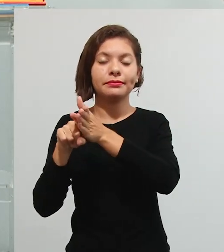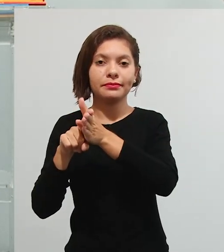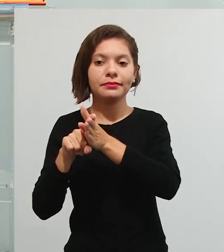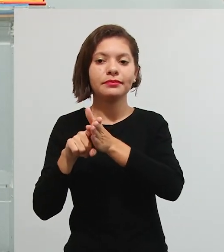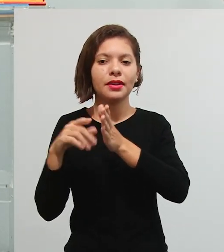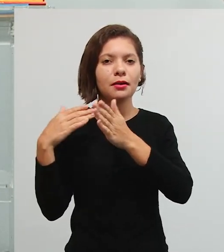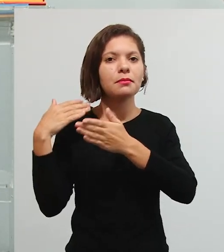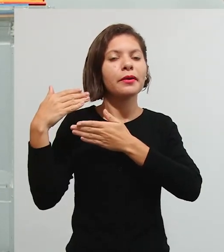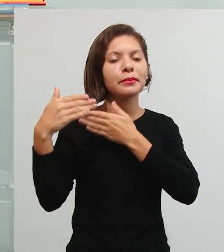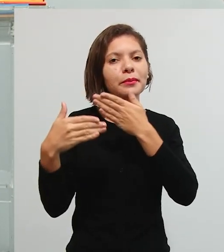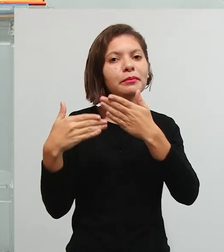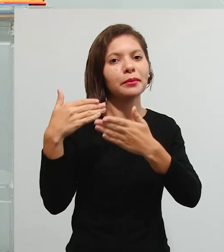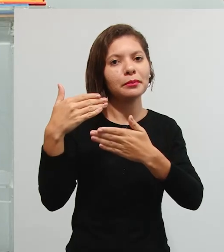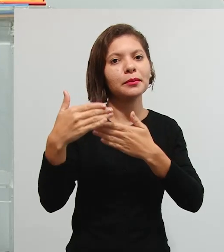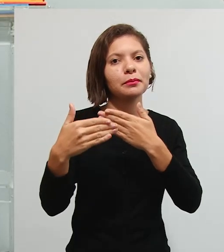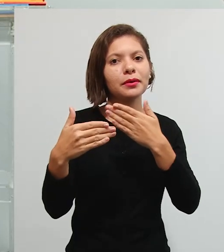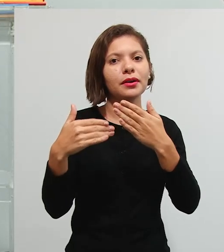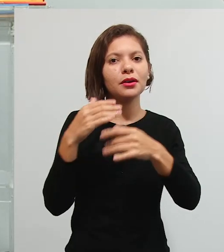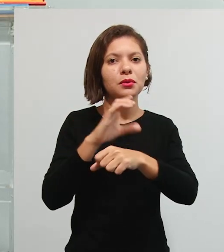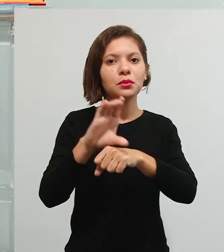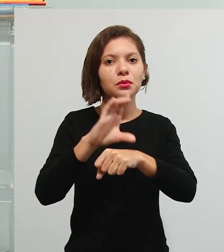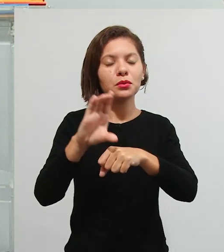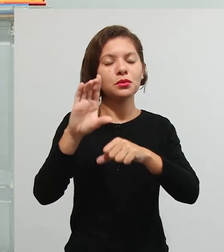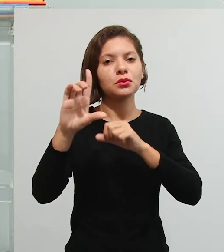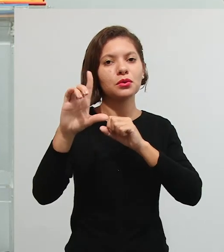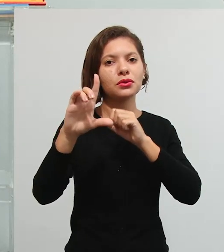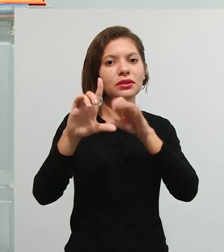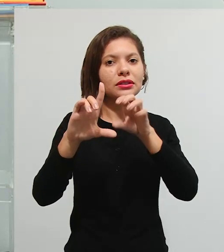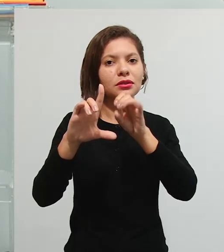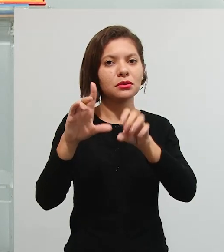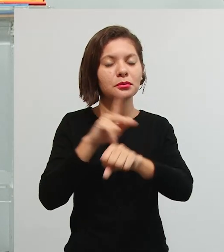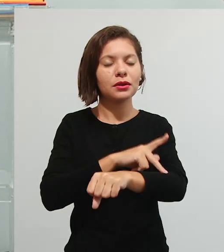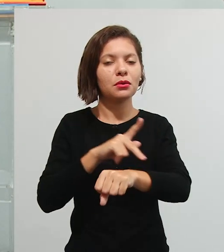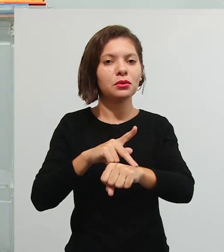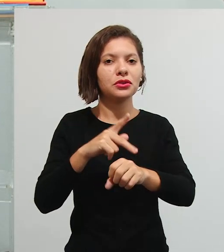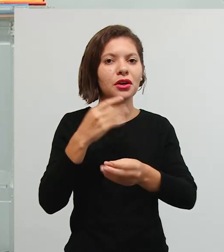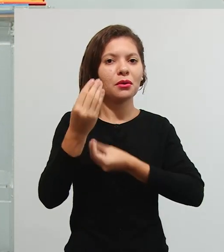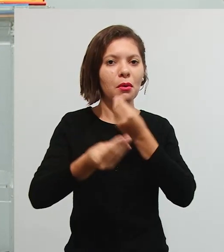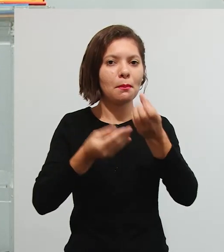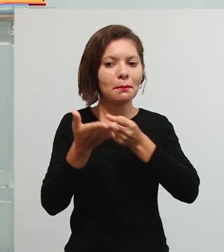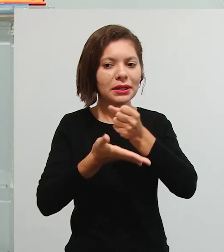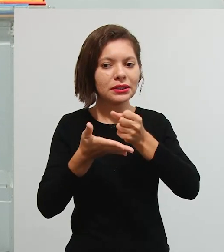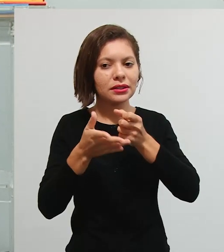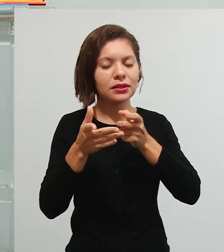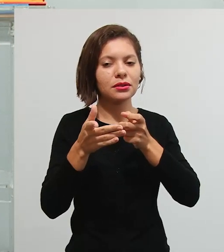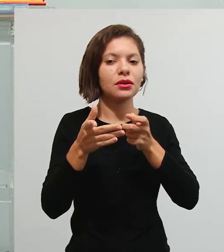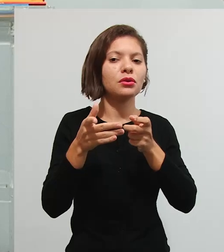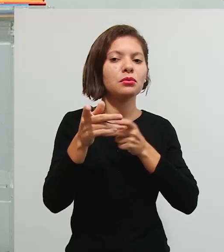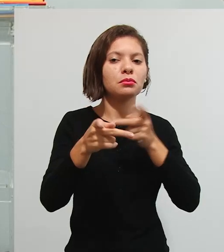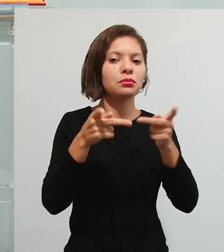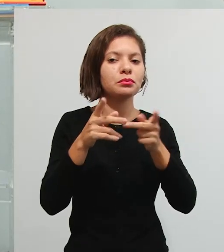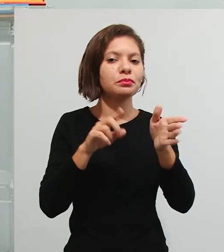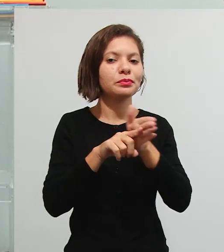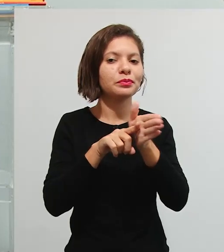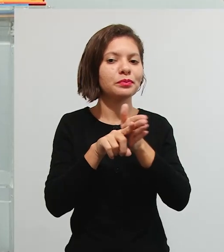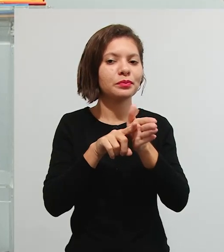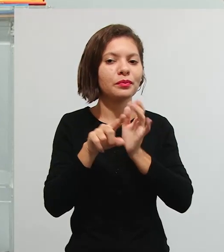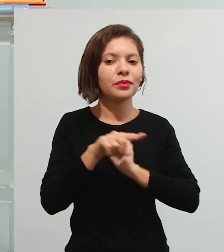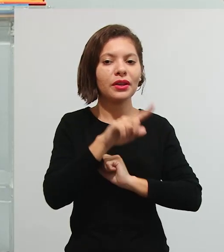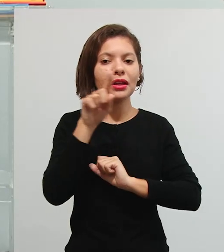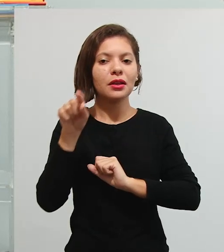um professor. E eu não sou professor. Outra coisa é esse professor e eu pensarmos juntos o